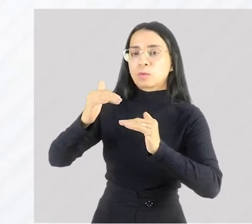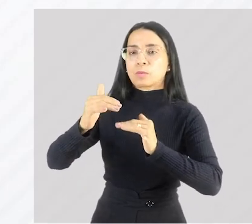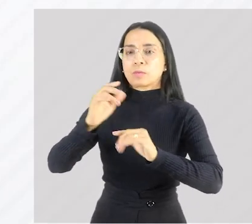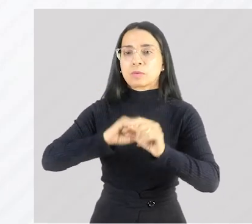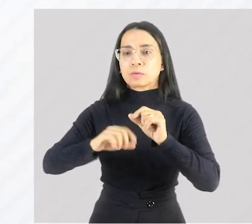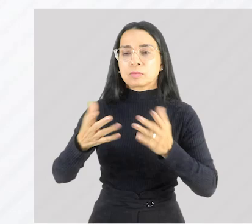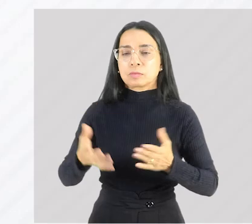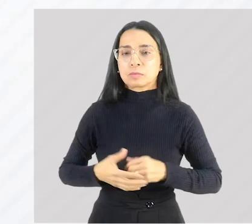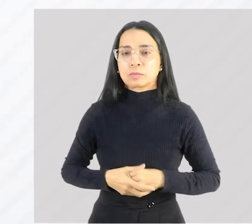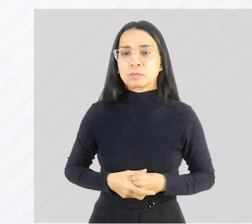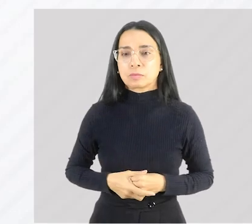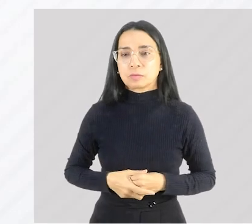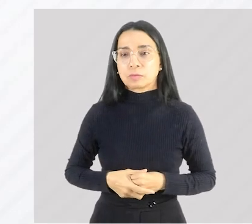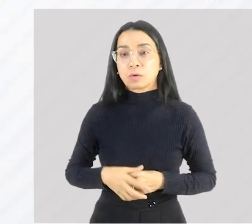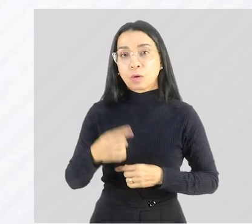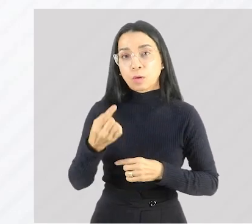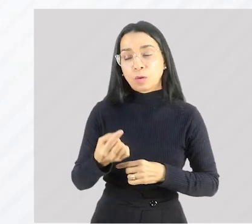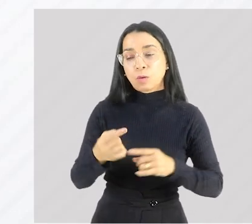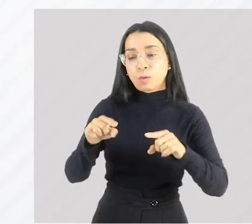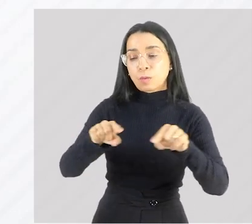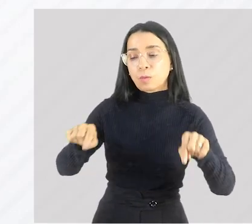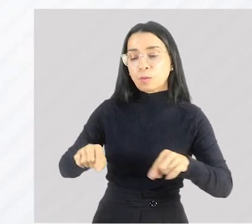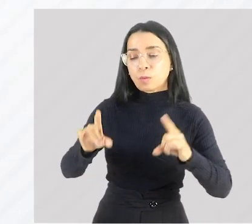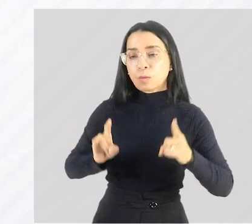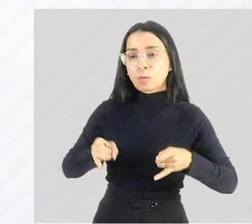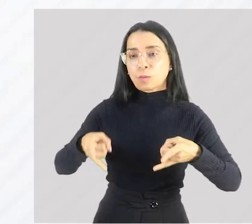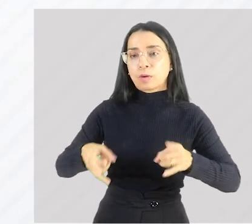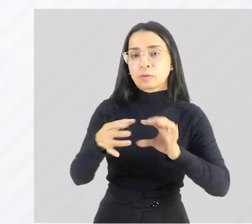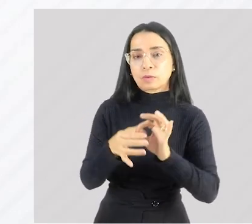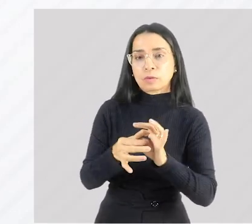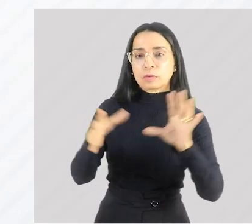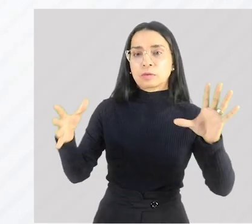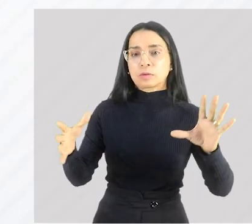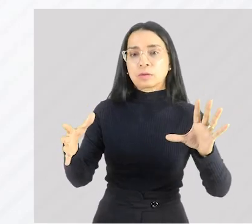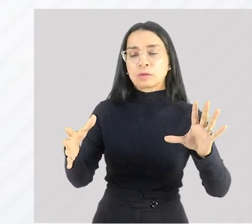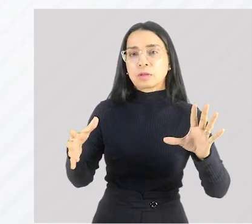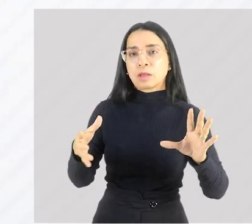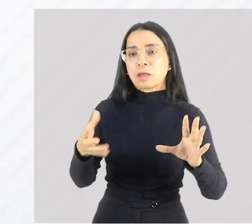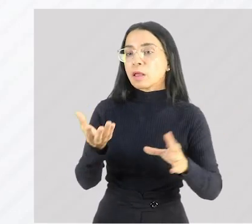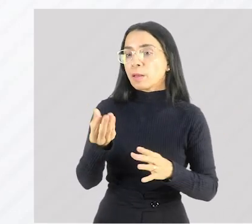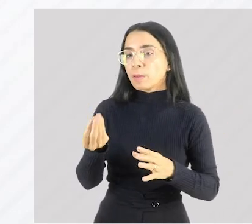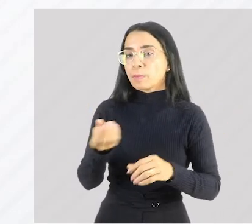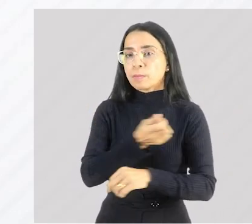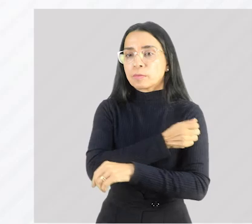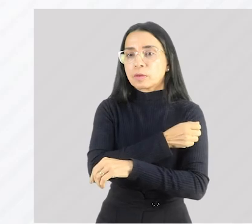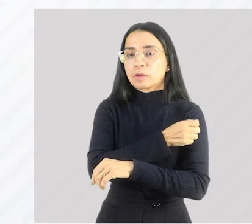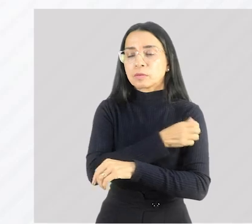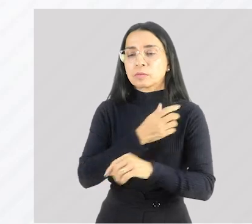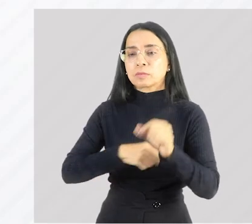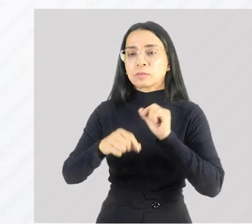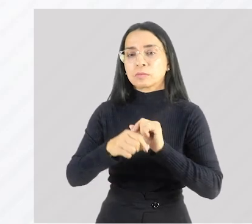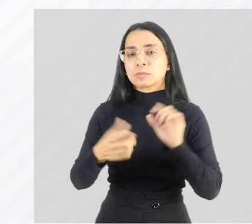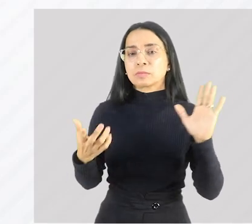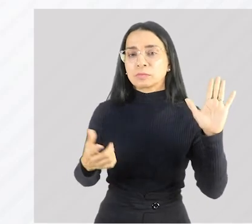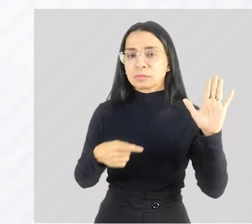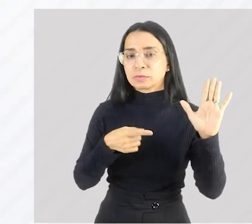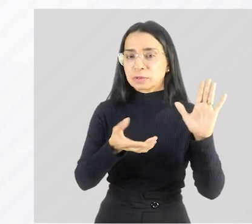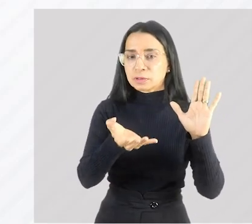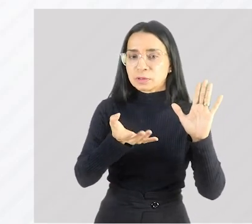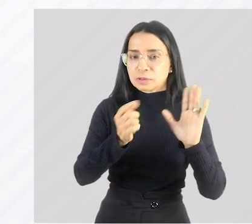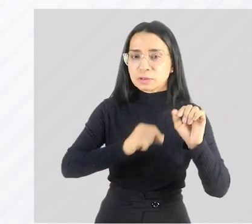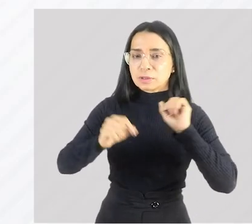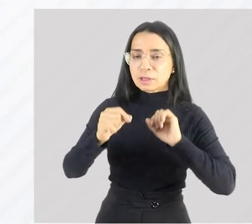demais um desses quartos ficv e muitos muitos estudantes se